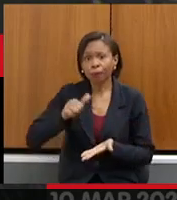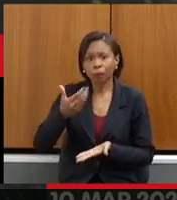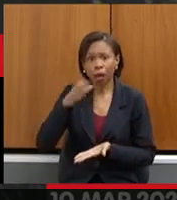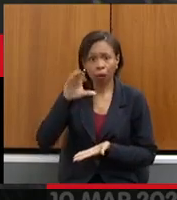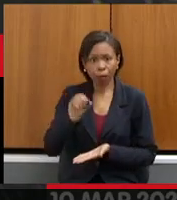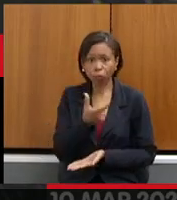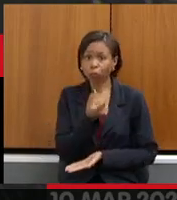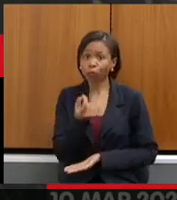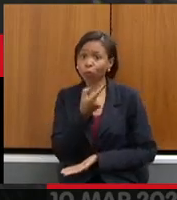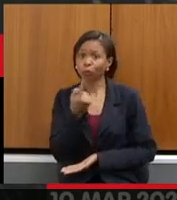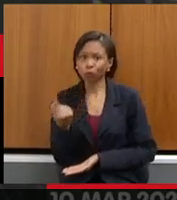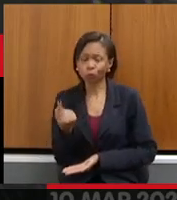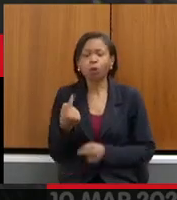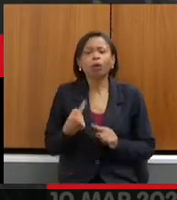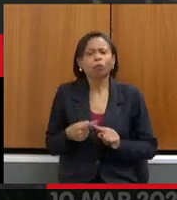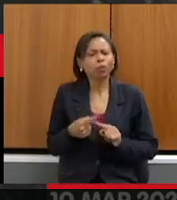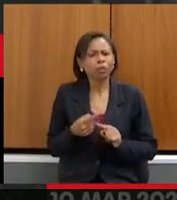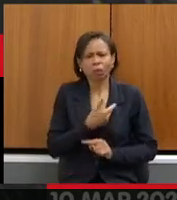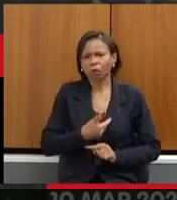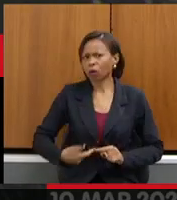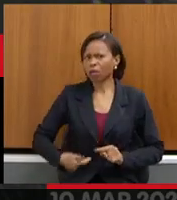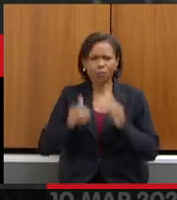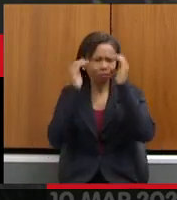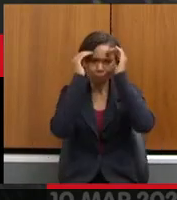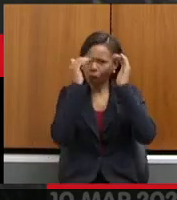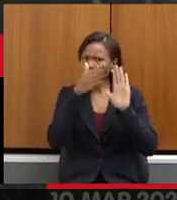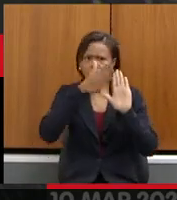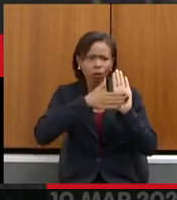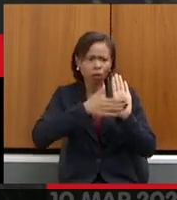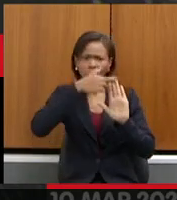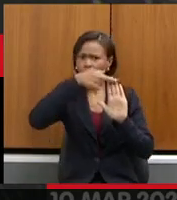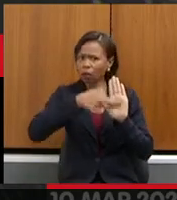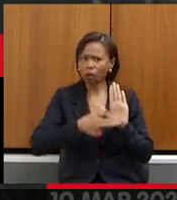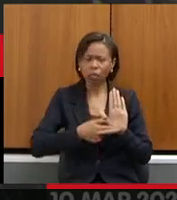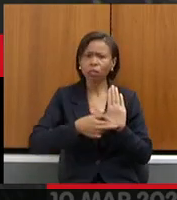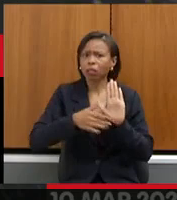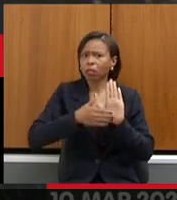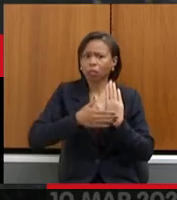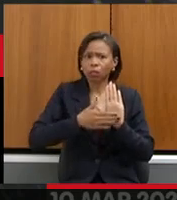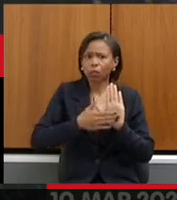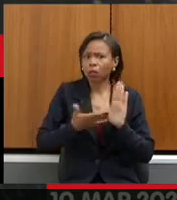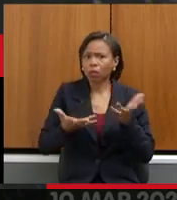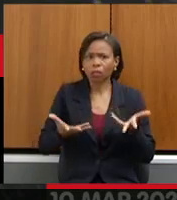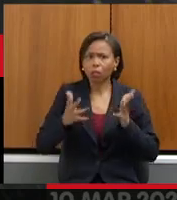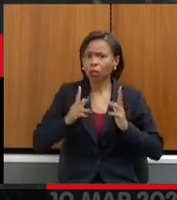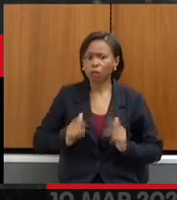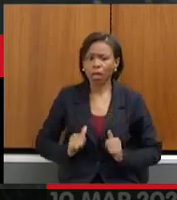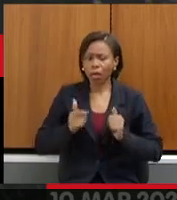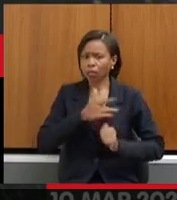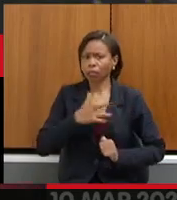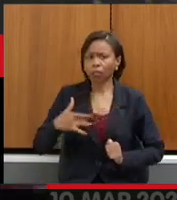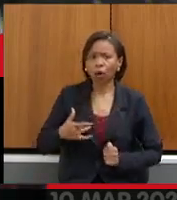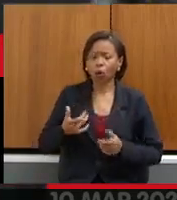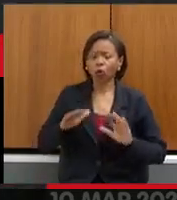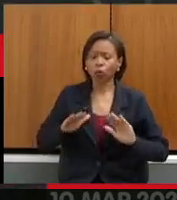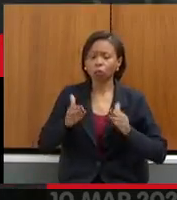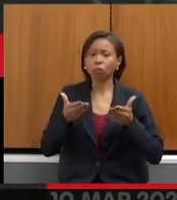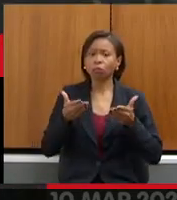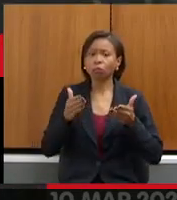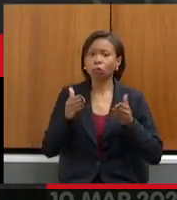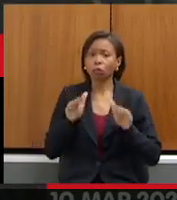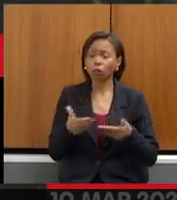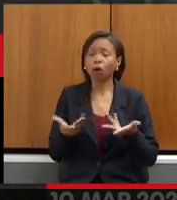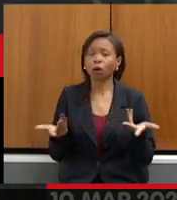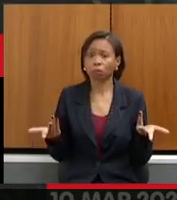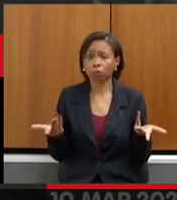é a Então por que que o governo não conseguiu cumprir Os Protocolos de segurança sanitária e afirma que as escolas estariam seguras